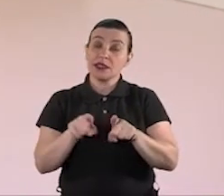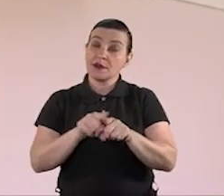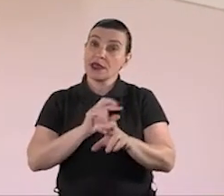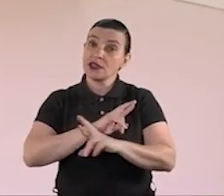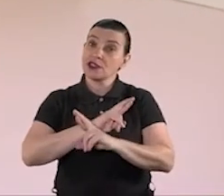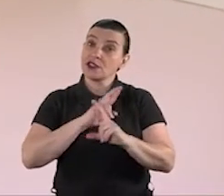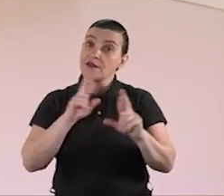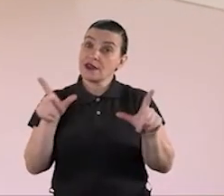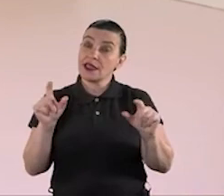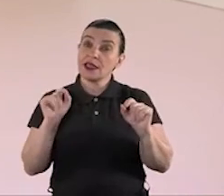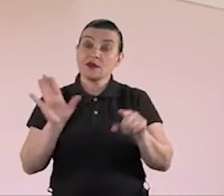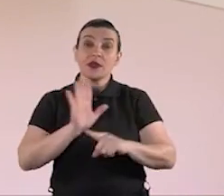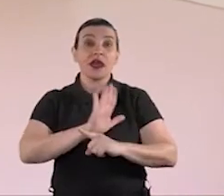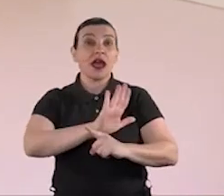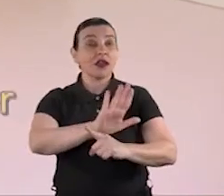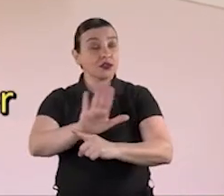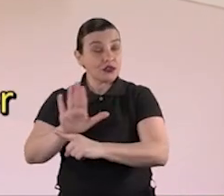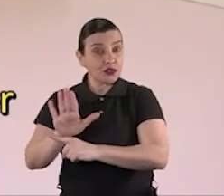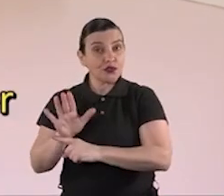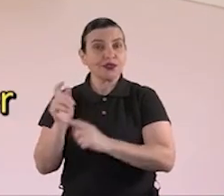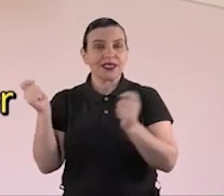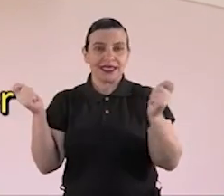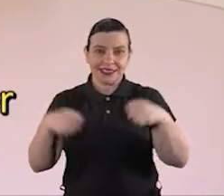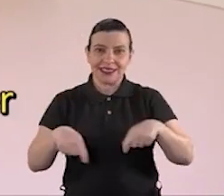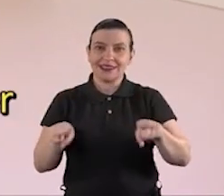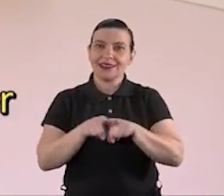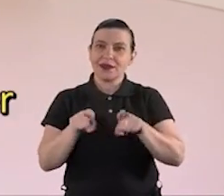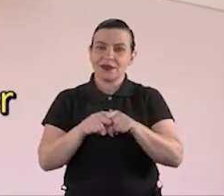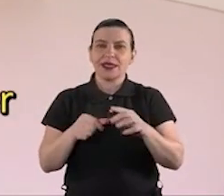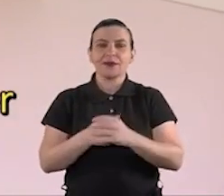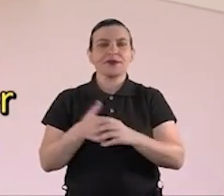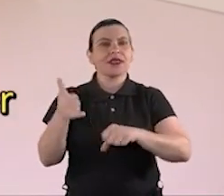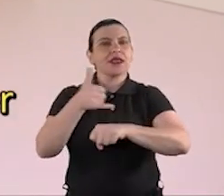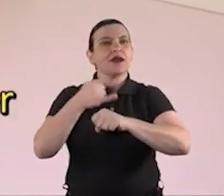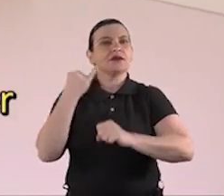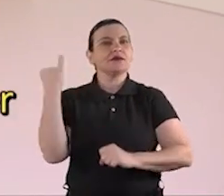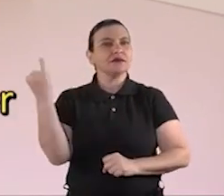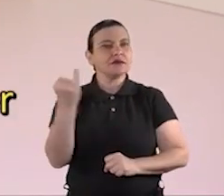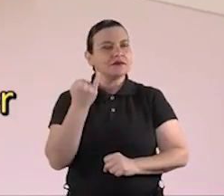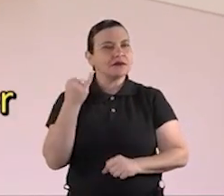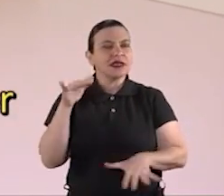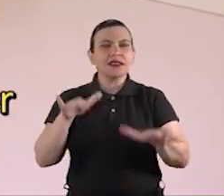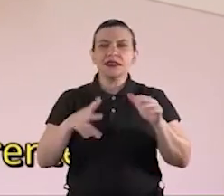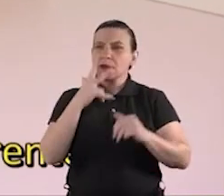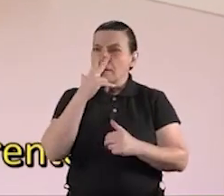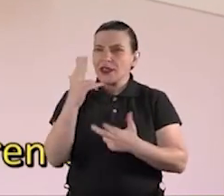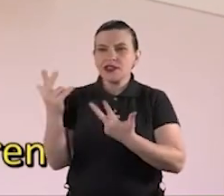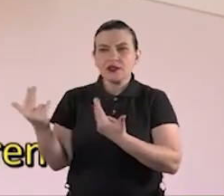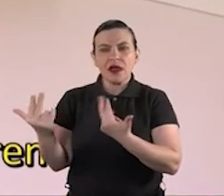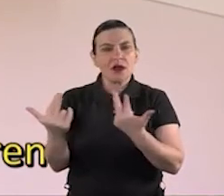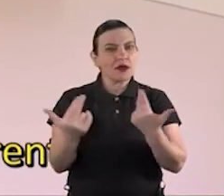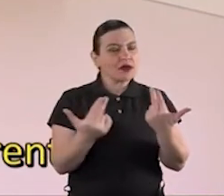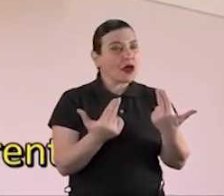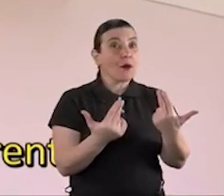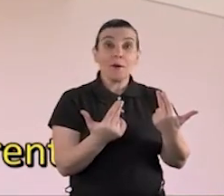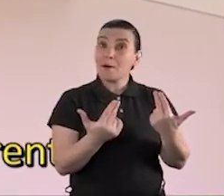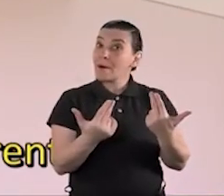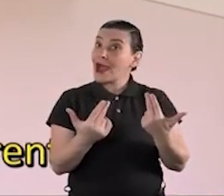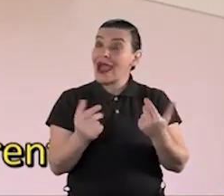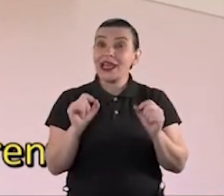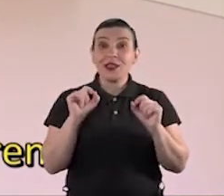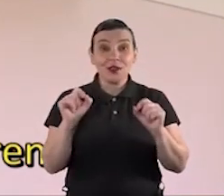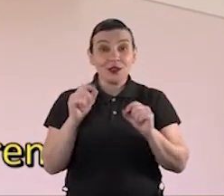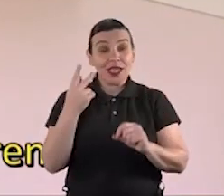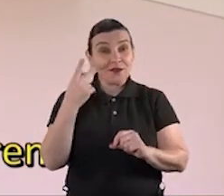diferenças nos benefícios que ele proporciona também muitos óleos essenciais podem parecer semelhantes em sua química mas